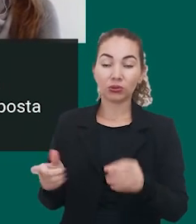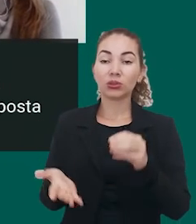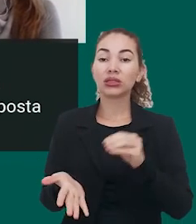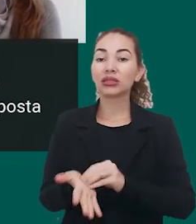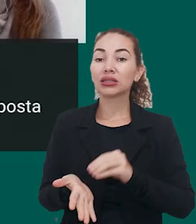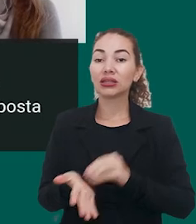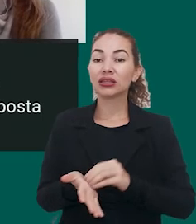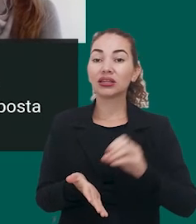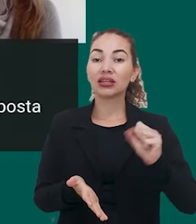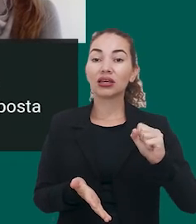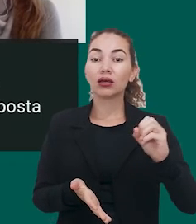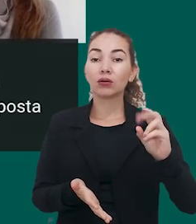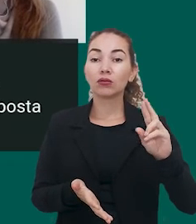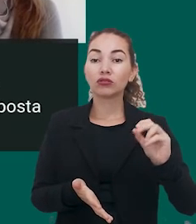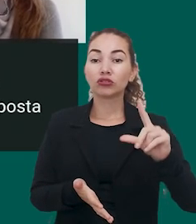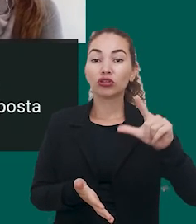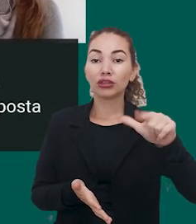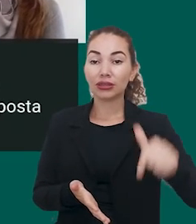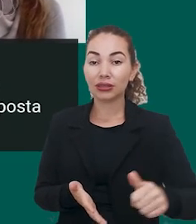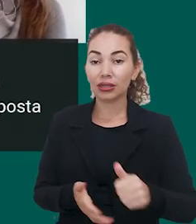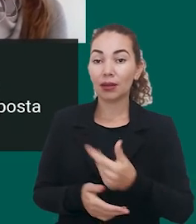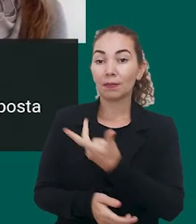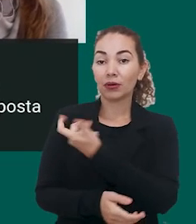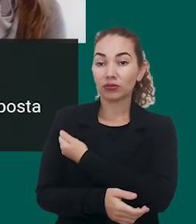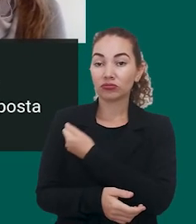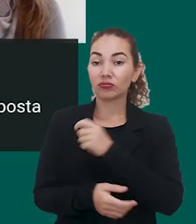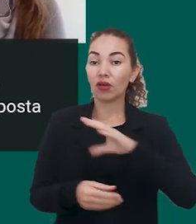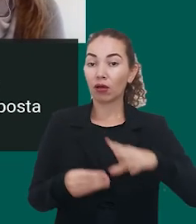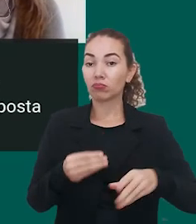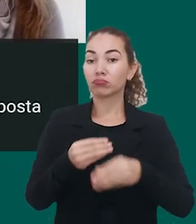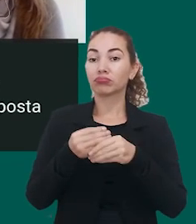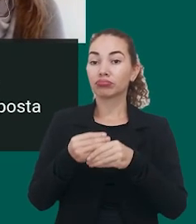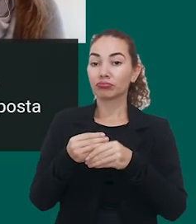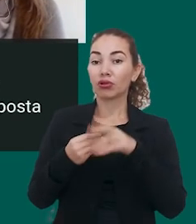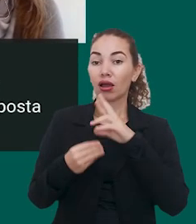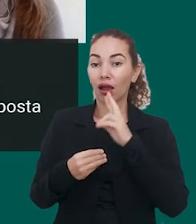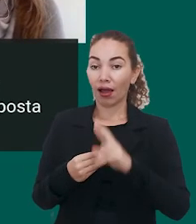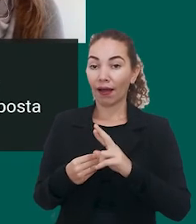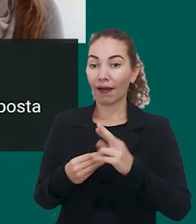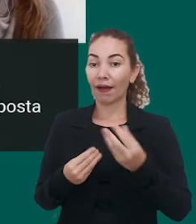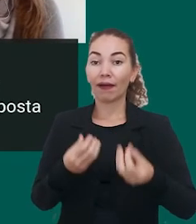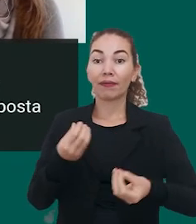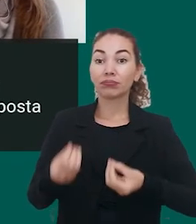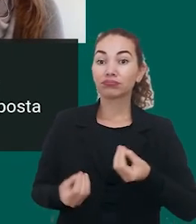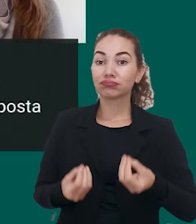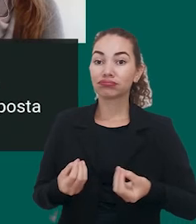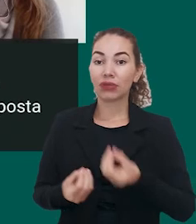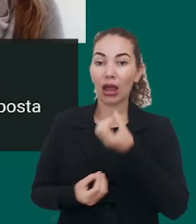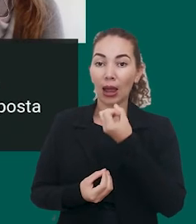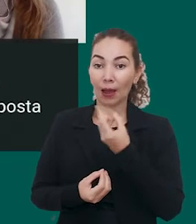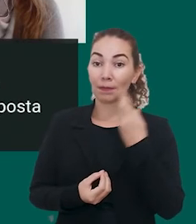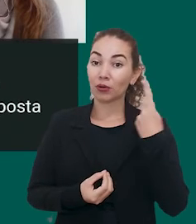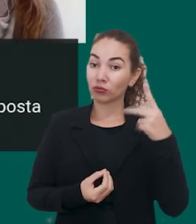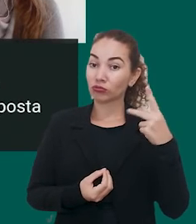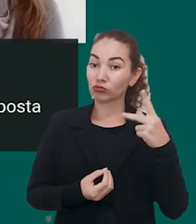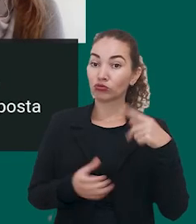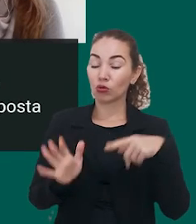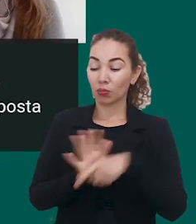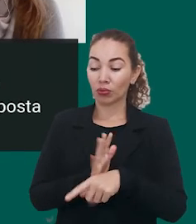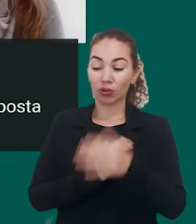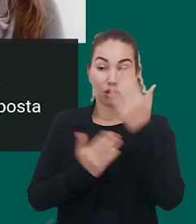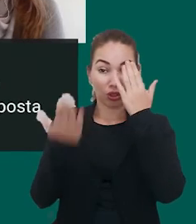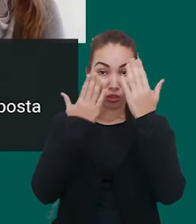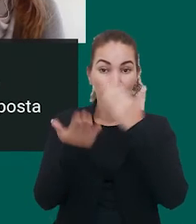ausência de soroconversão pós-vacina, ainda podemos atribuir a eficácia baseando-se na resposta celular? Carol, é boa a sua pergunta, essa é uma dúvida que a gente tinha no